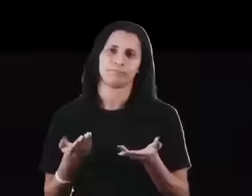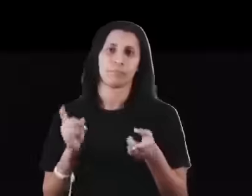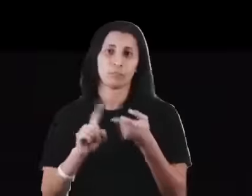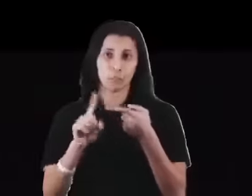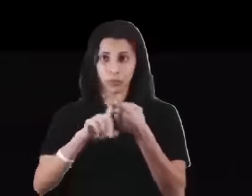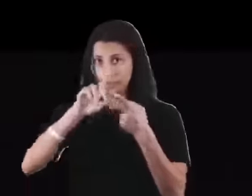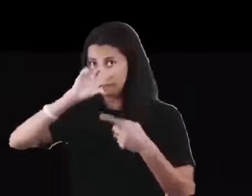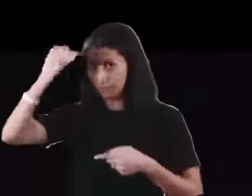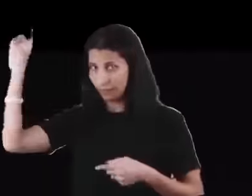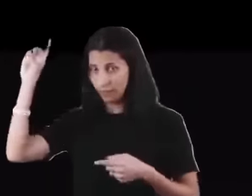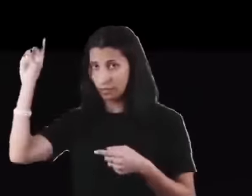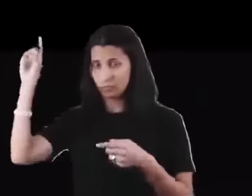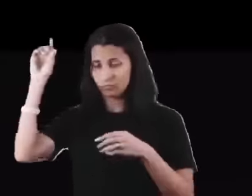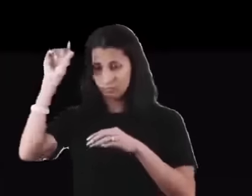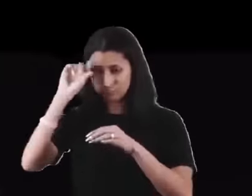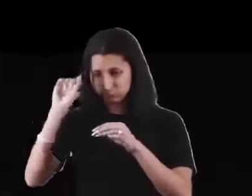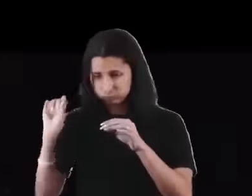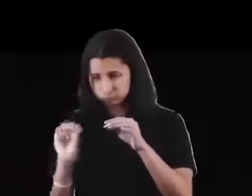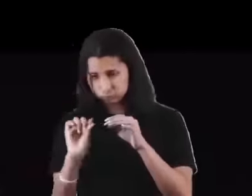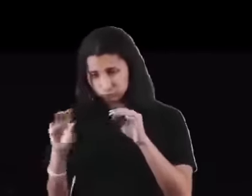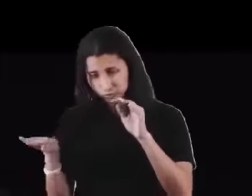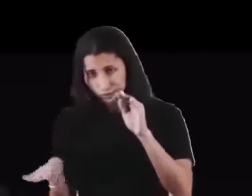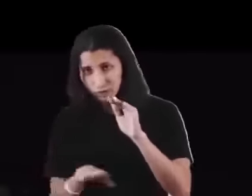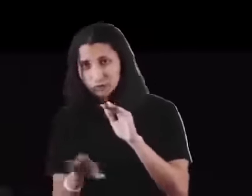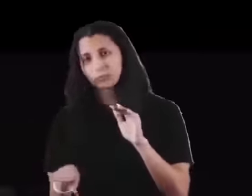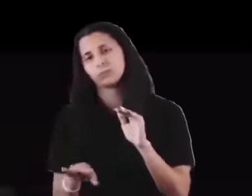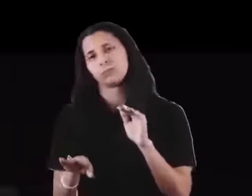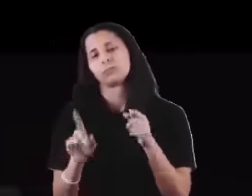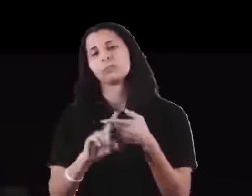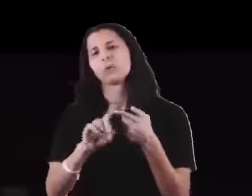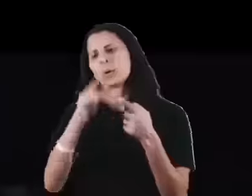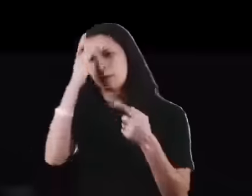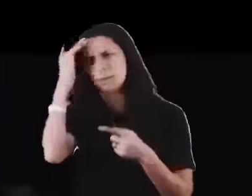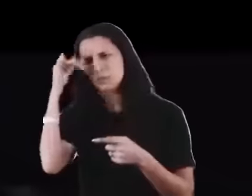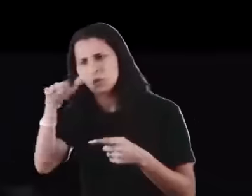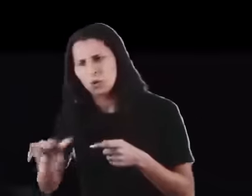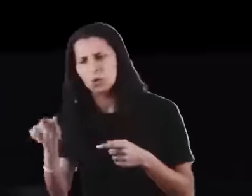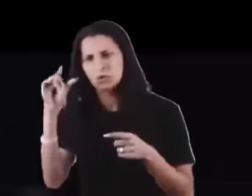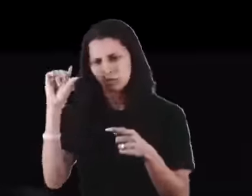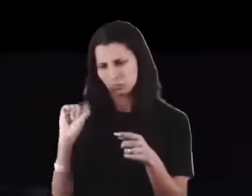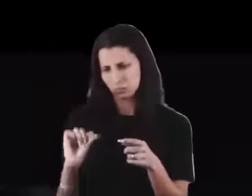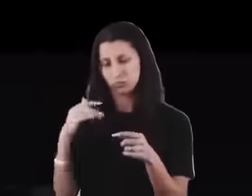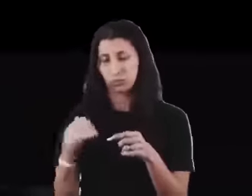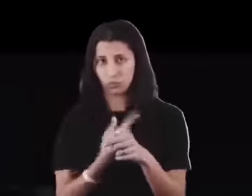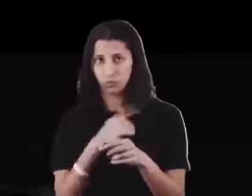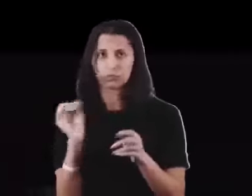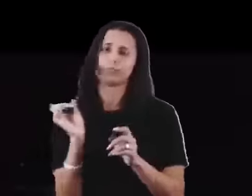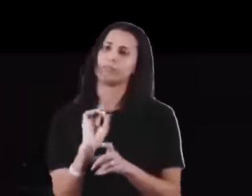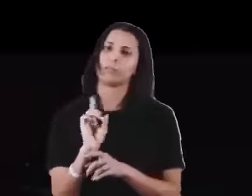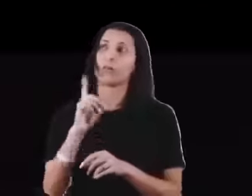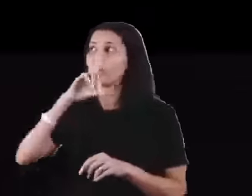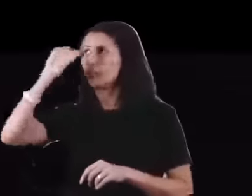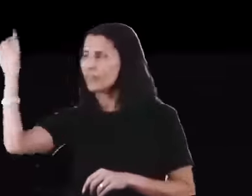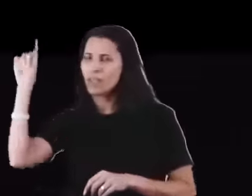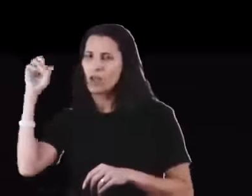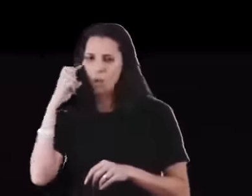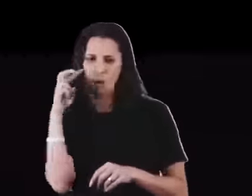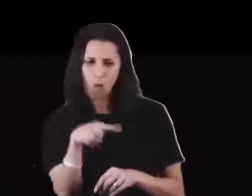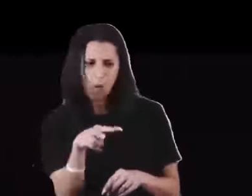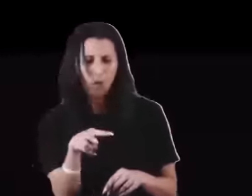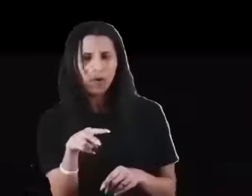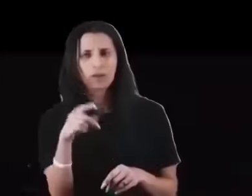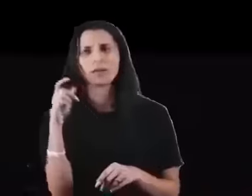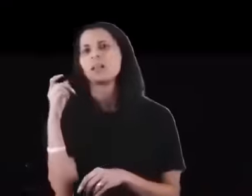Deus não nos diminui Por que alguém nos diminuíram Deus não leva em consideração a